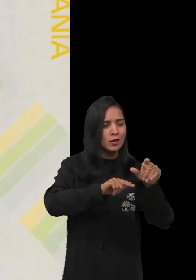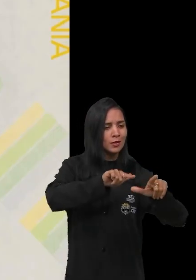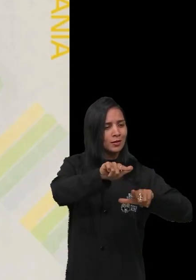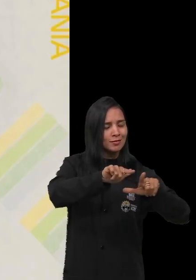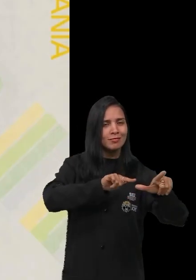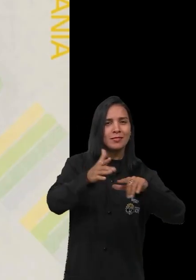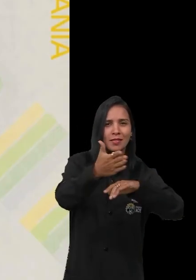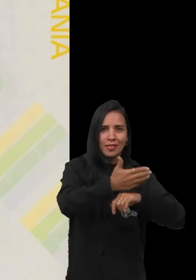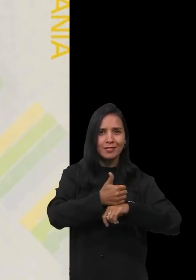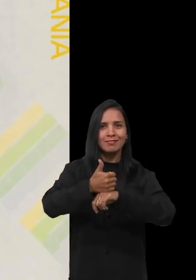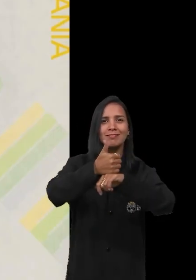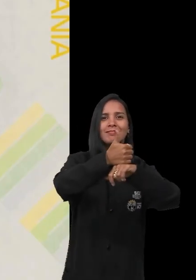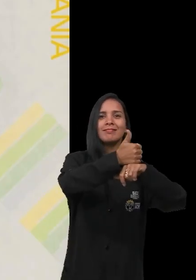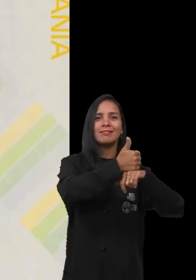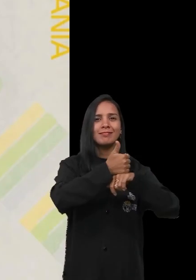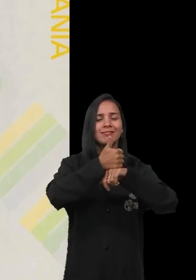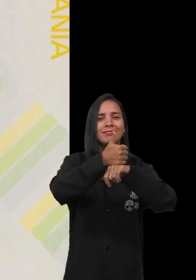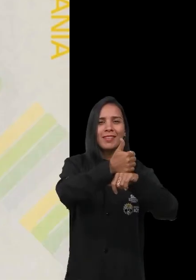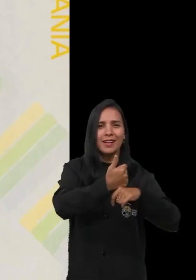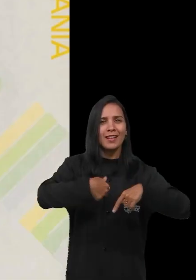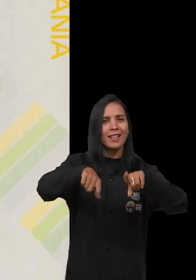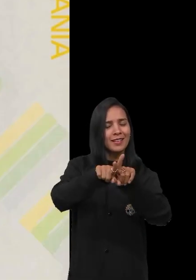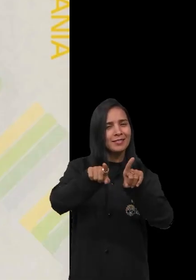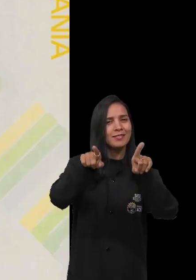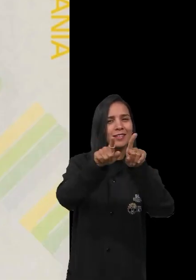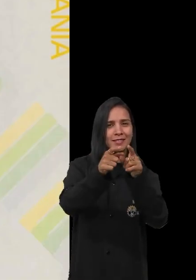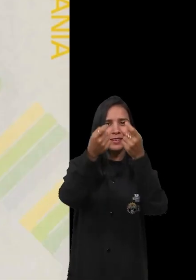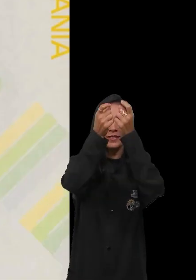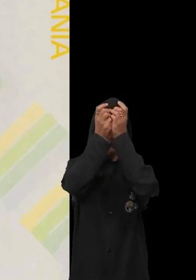bota o rei Congo no congado,